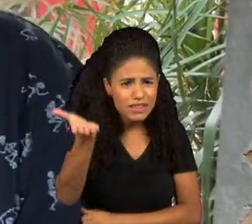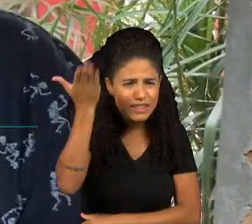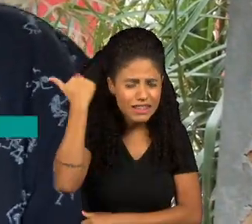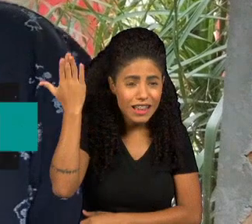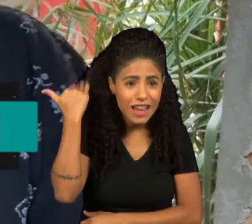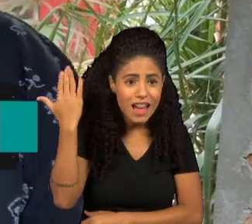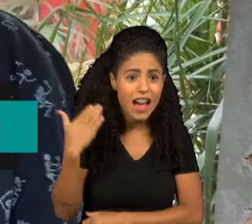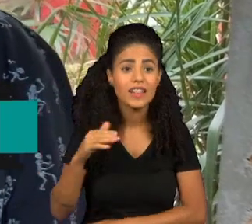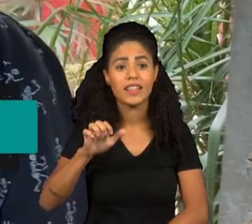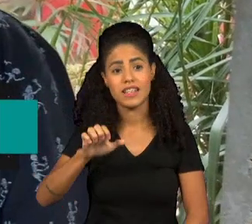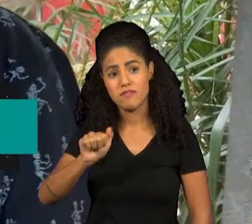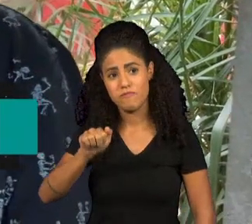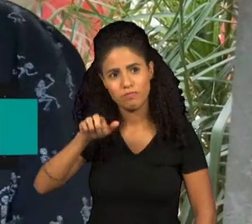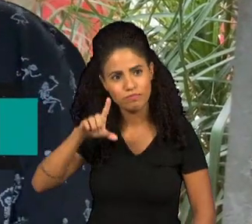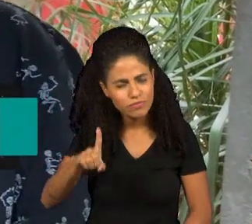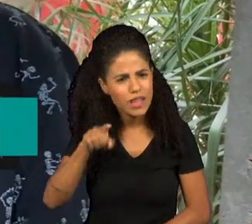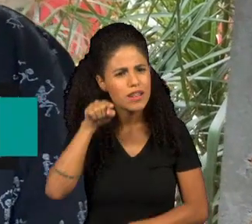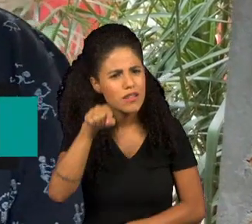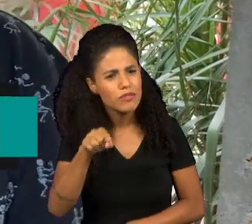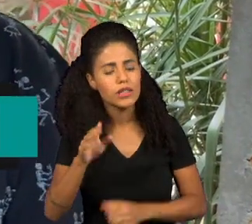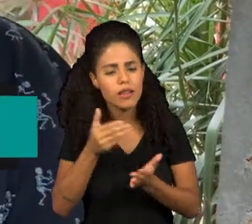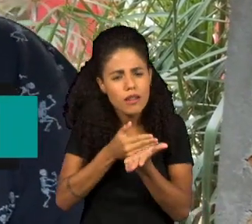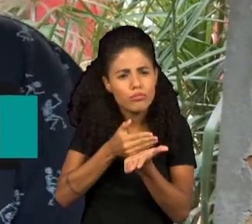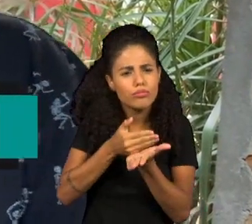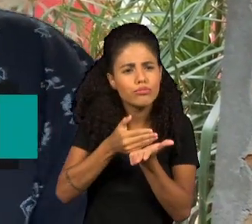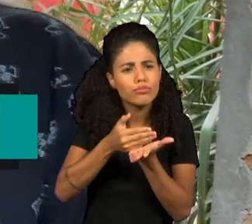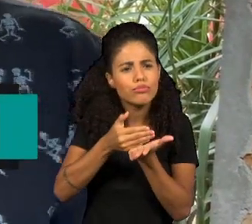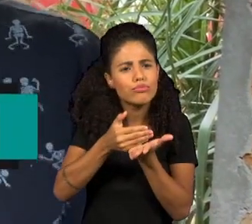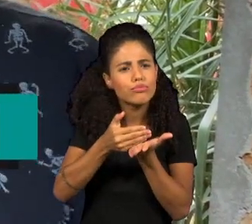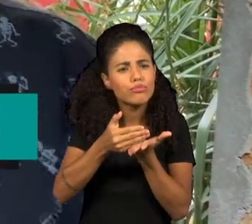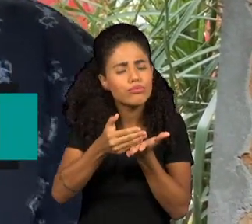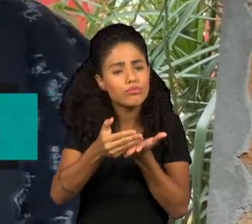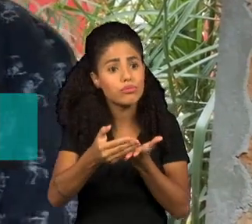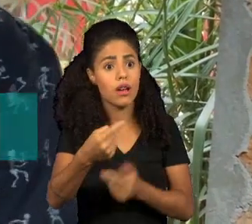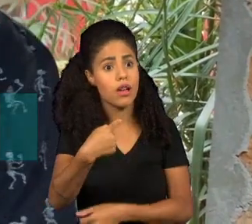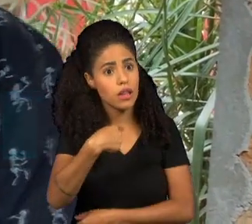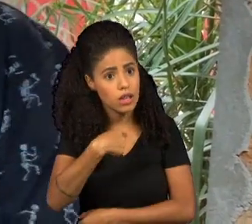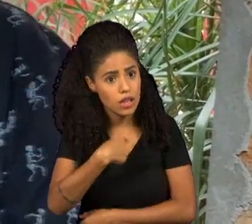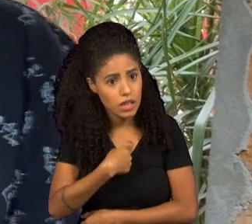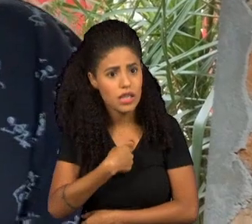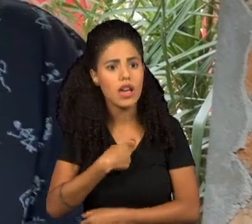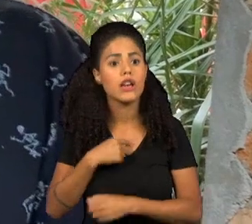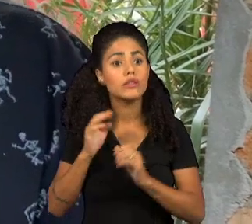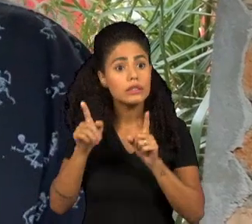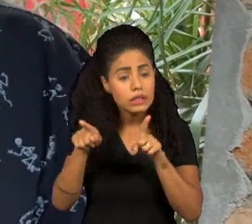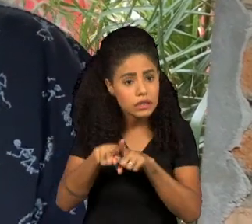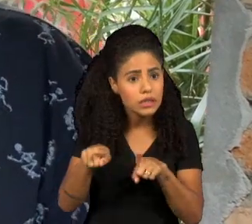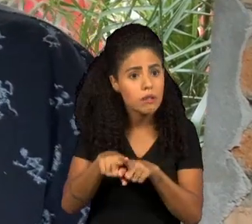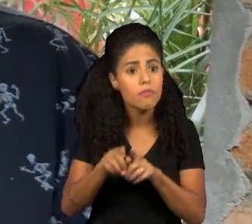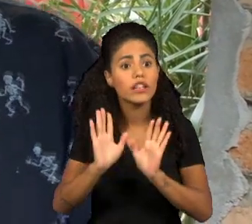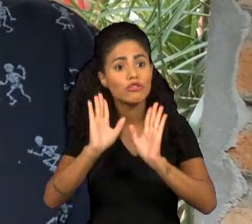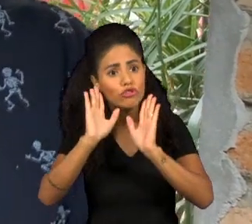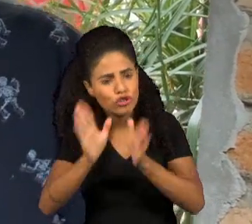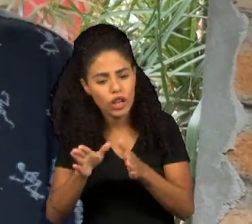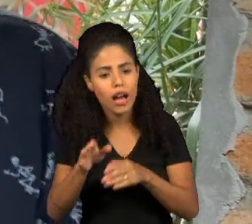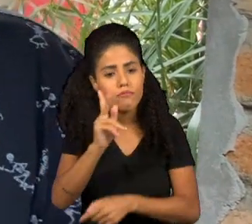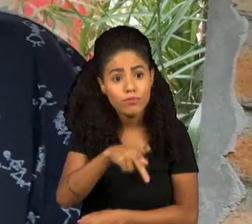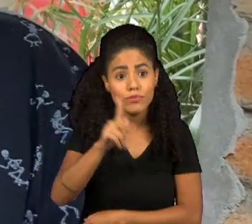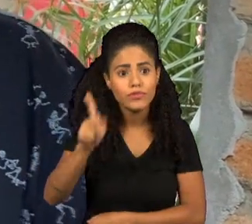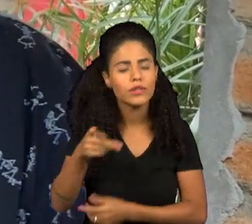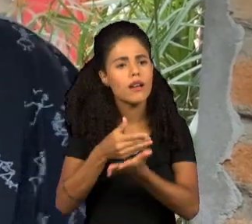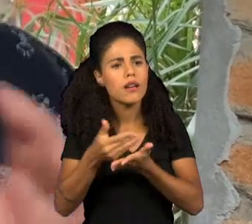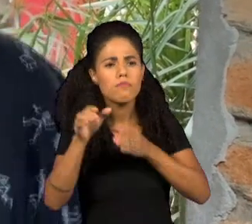na IAD. Você cursava os primeiros anos da IAD e eu era os meus primeiros anos como professor nessa escola